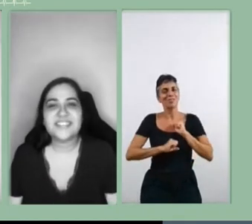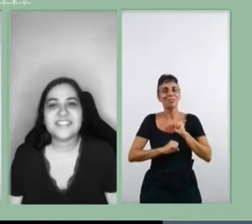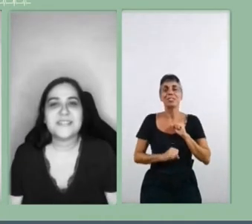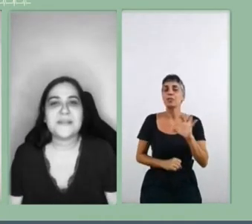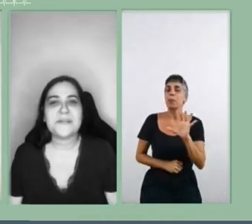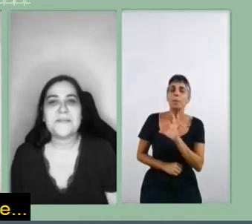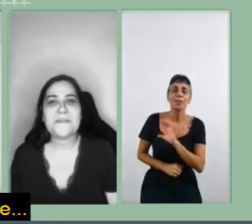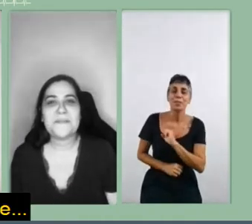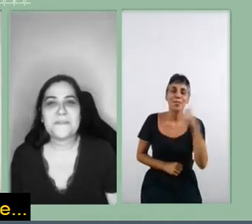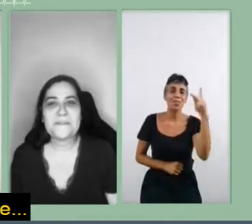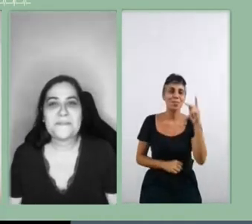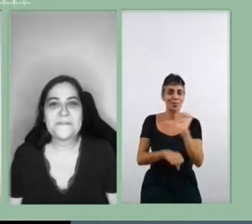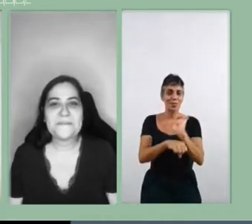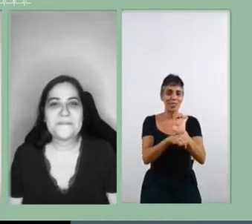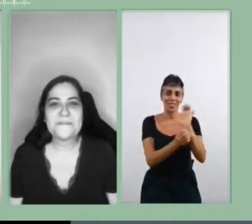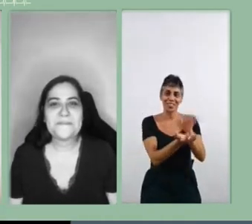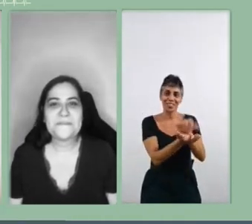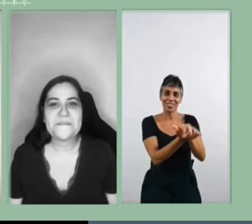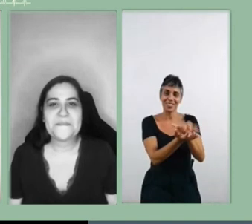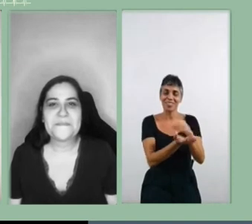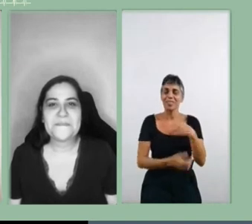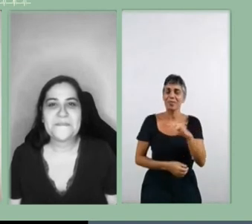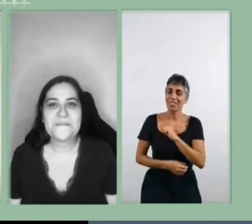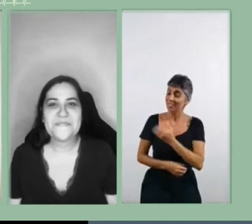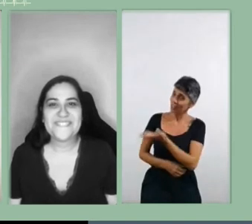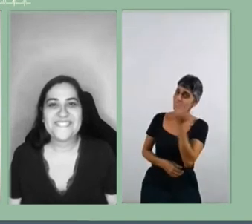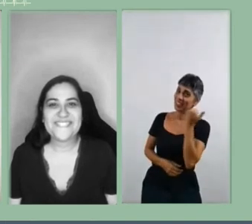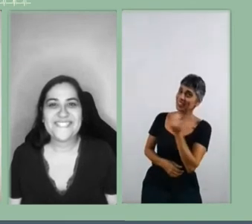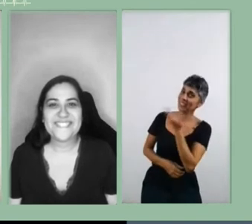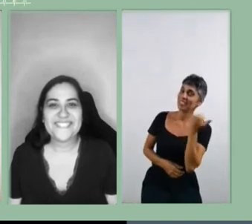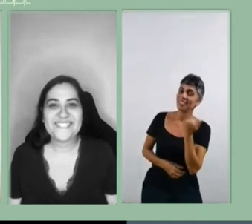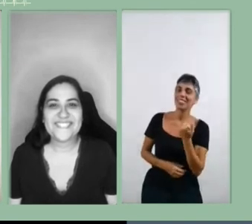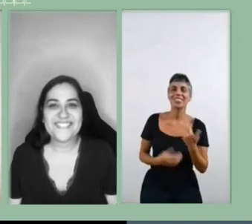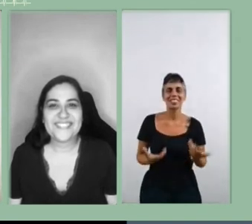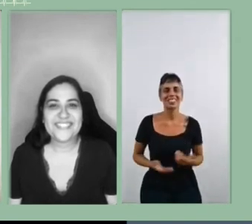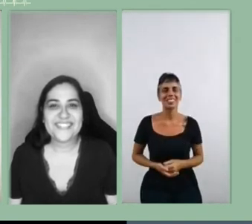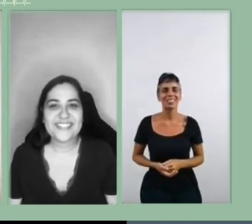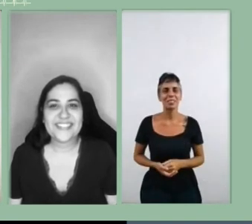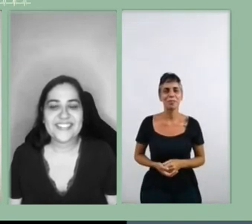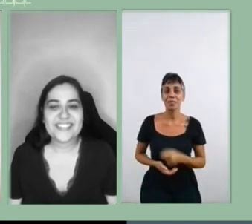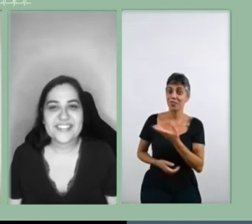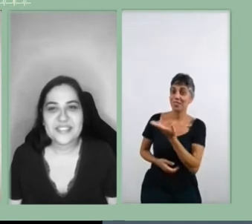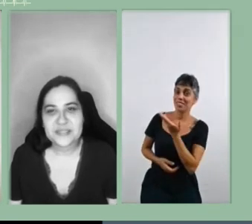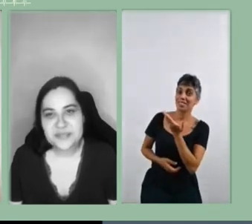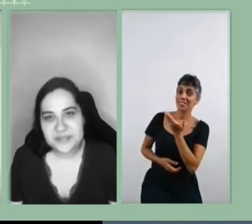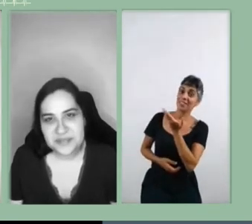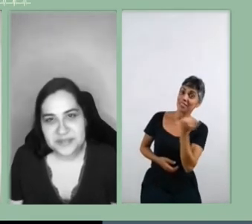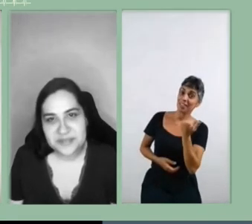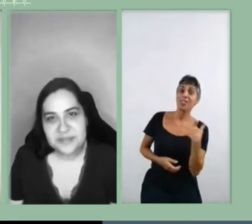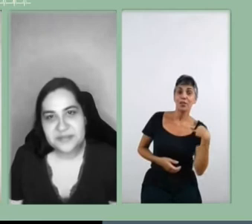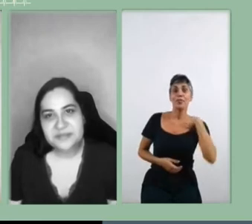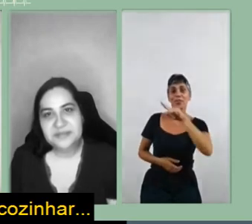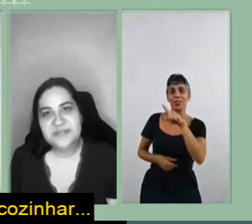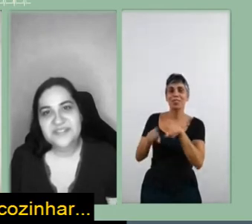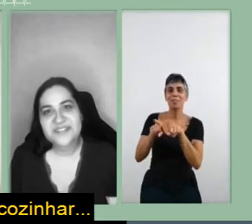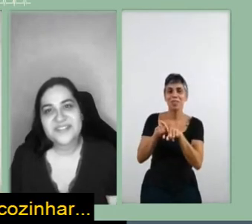estado. E Aí vem tem, pra cá. a Dois gente vai sonhos, fazer né? Você vir pra cá e eu ir aí cozinhar com